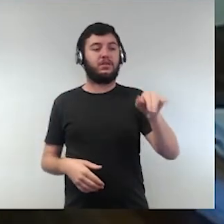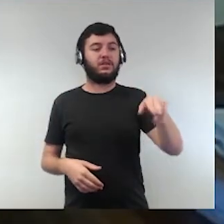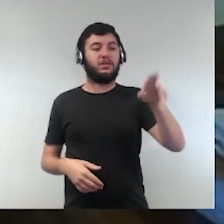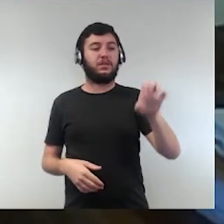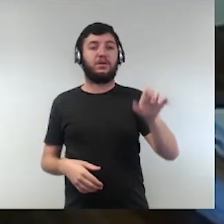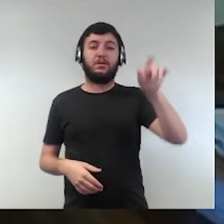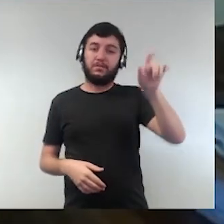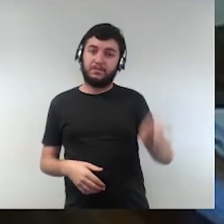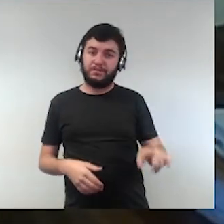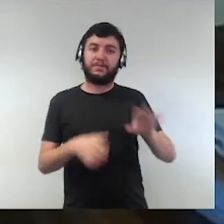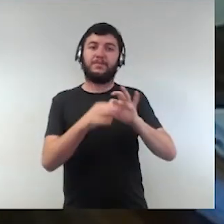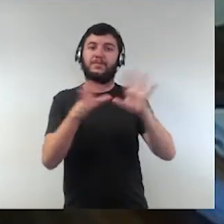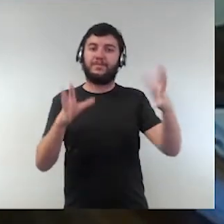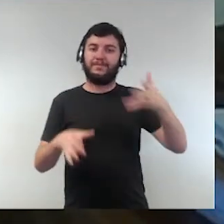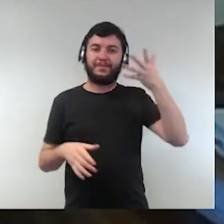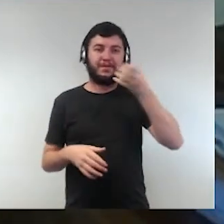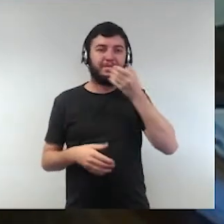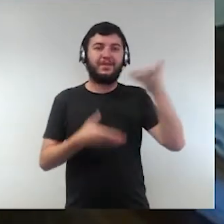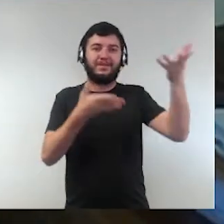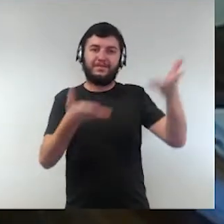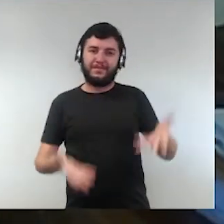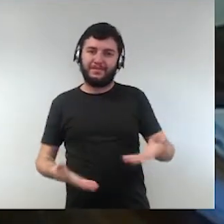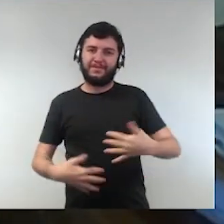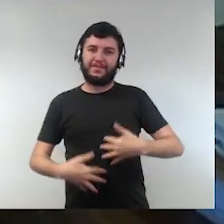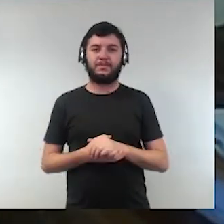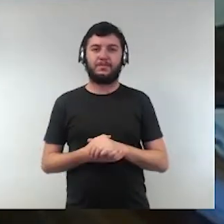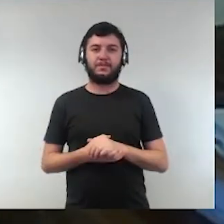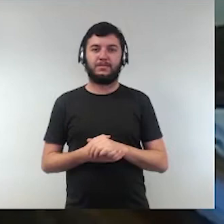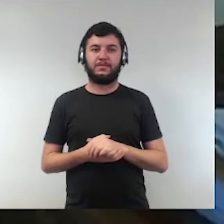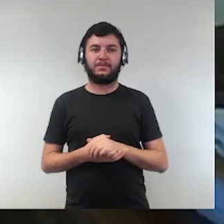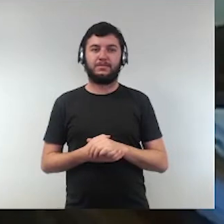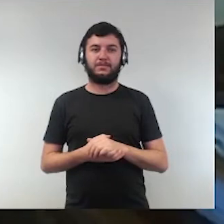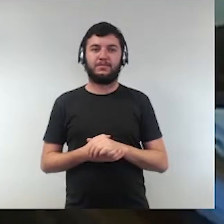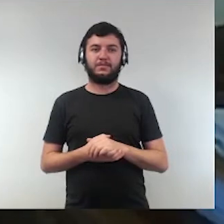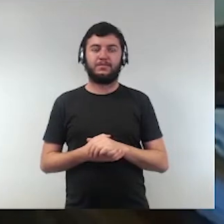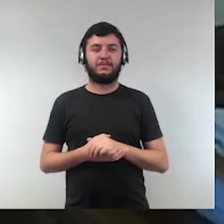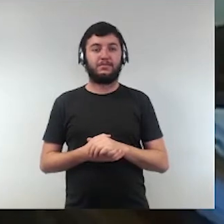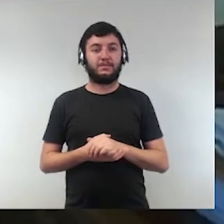senhor. Seja bem-vindo. É uma honra recebê-lo aqui.